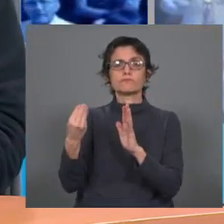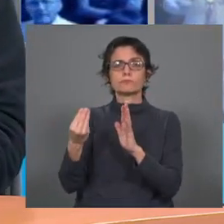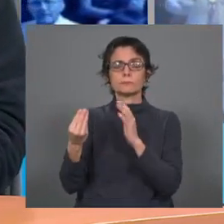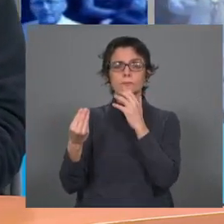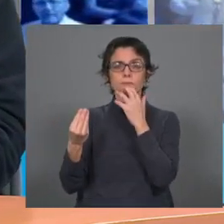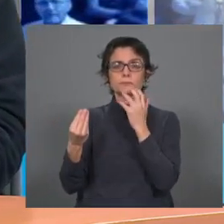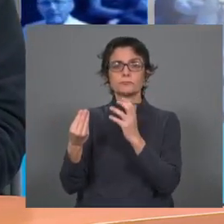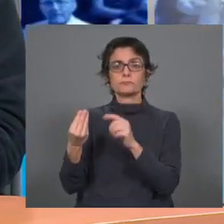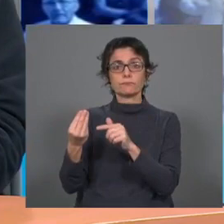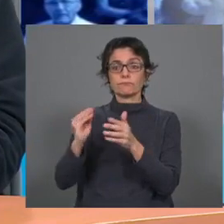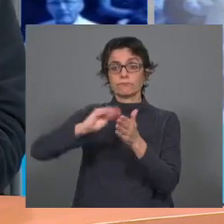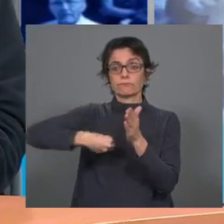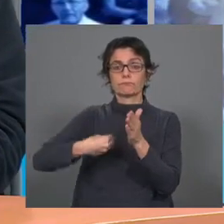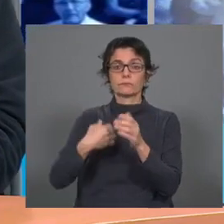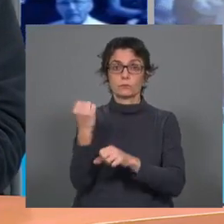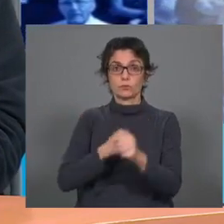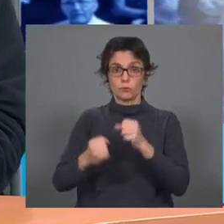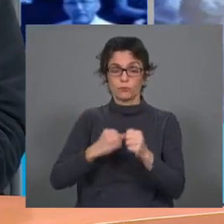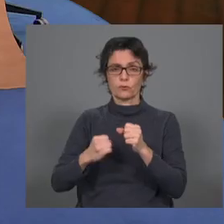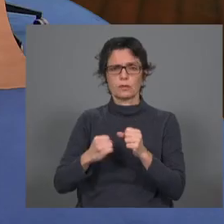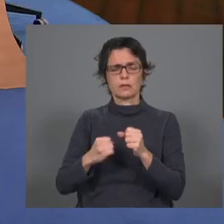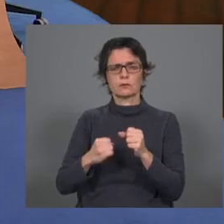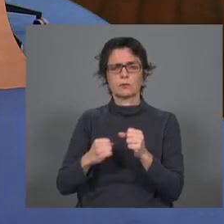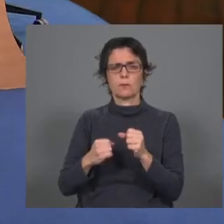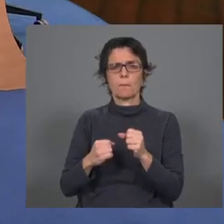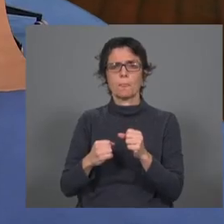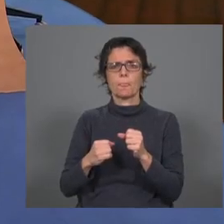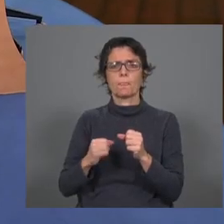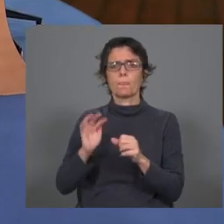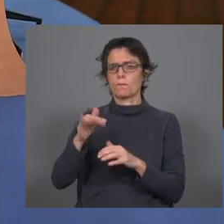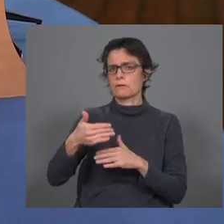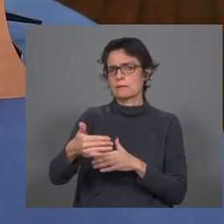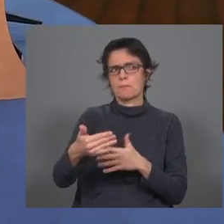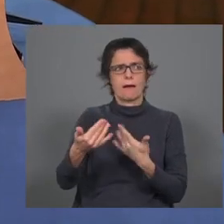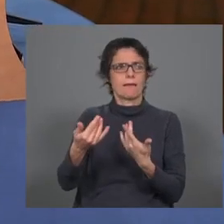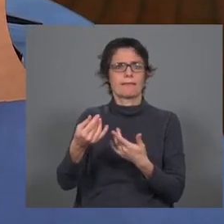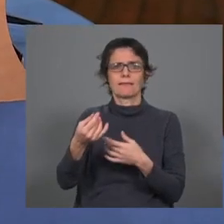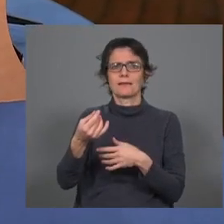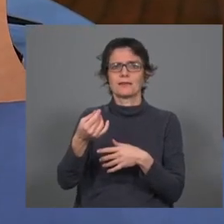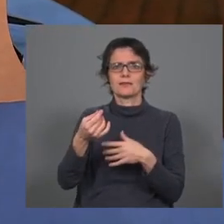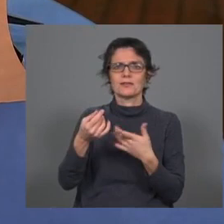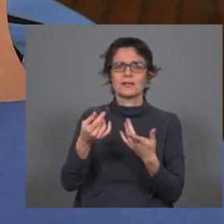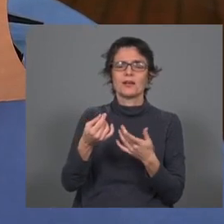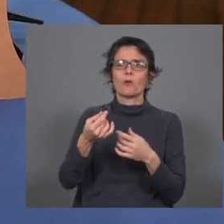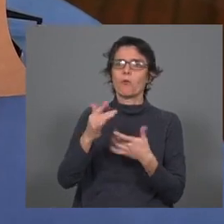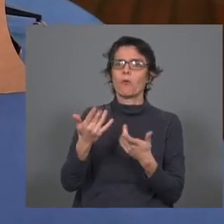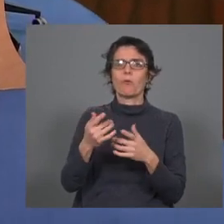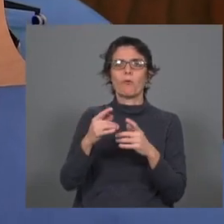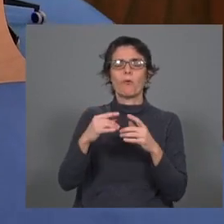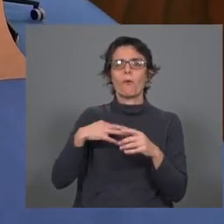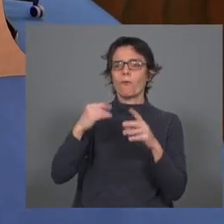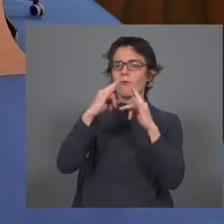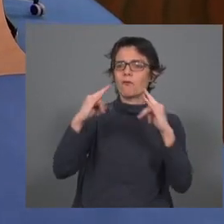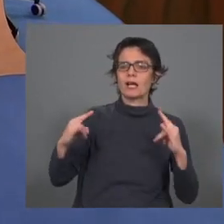acesso a várias atividades, desde fim de semana hospitaleiros, desde campos de férias que duram uma semana